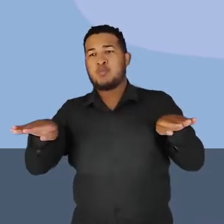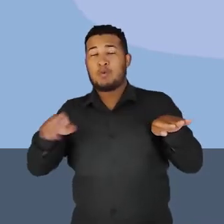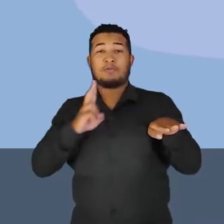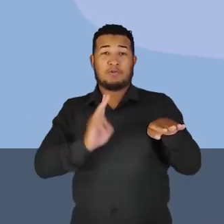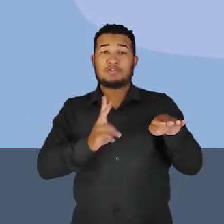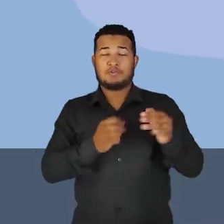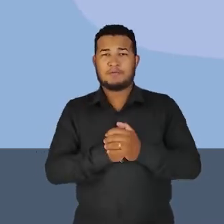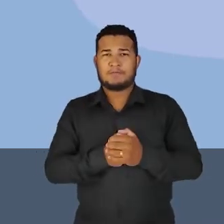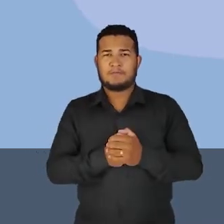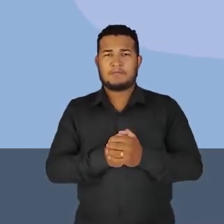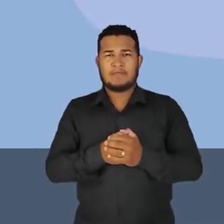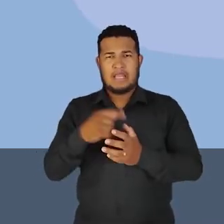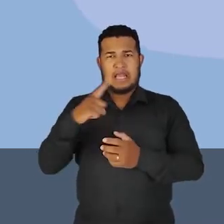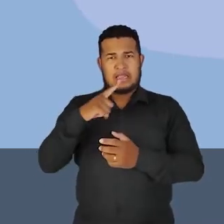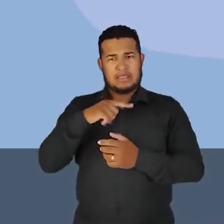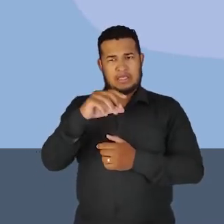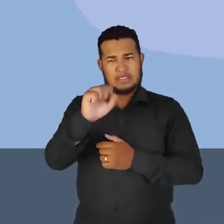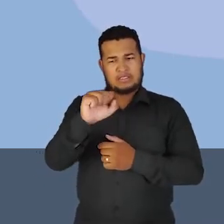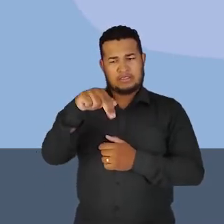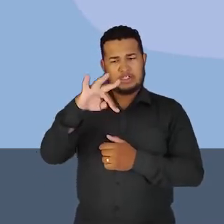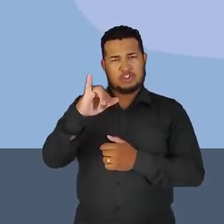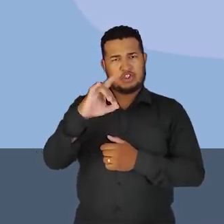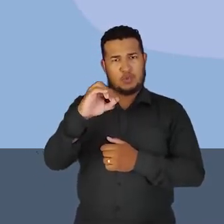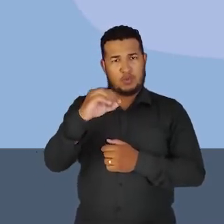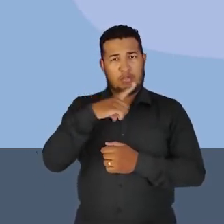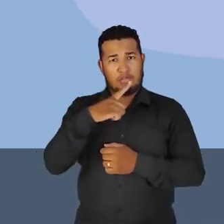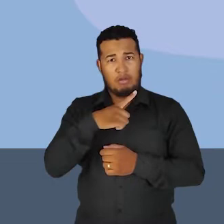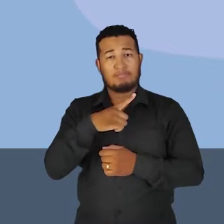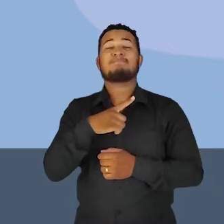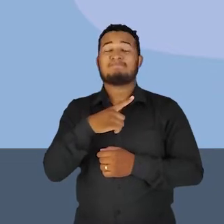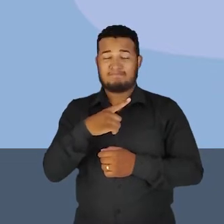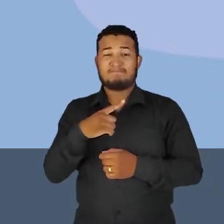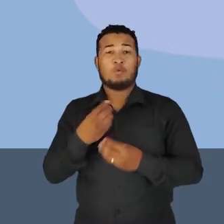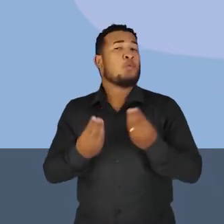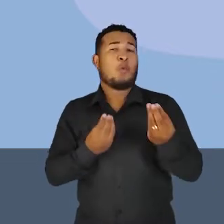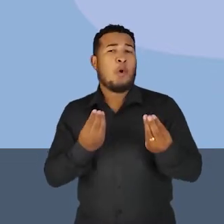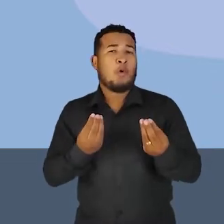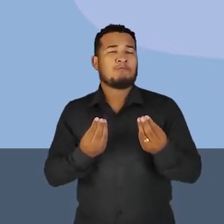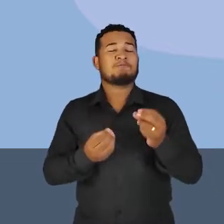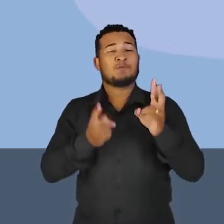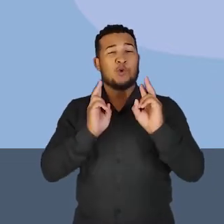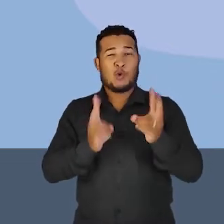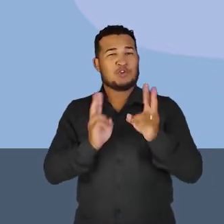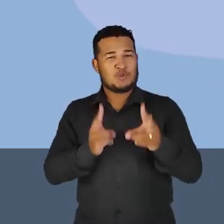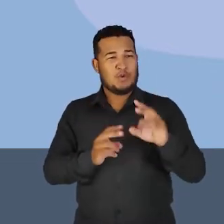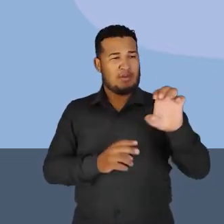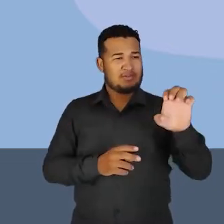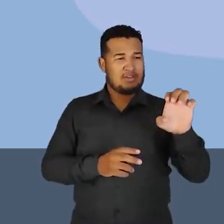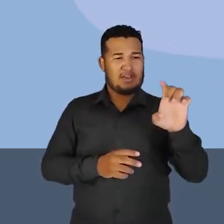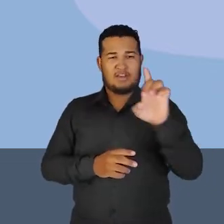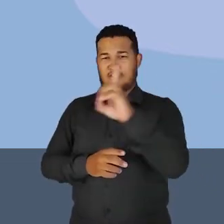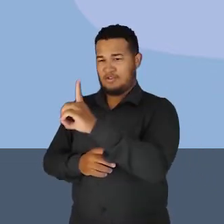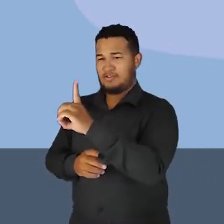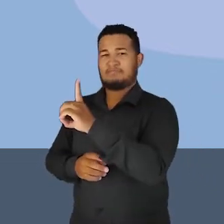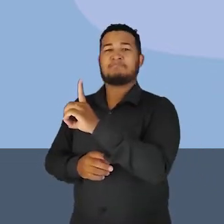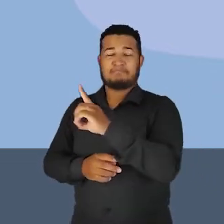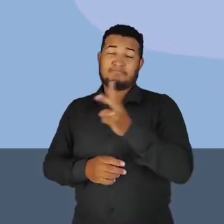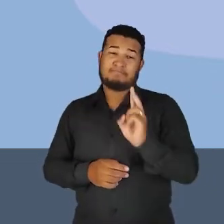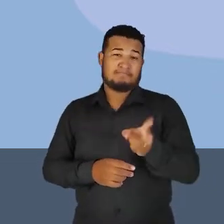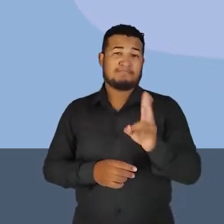resultante tem um sentido? Tem um sentido. Vai continuar sendo da esquerda para a